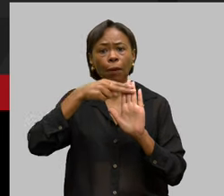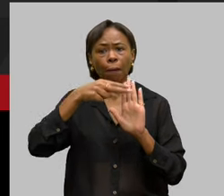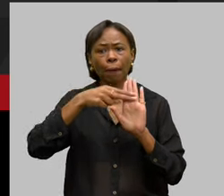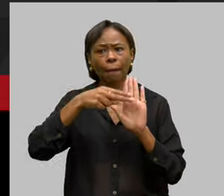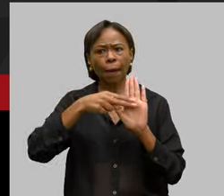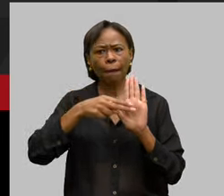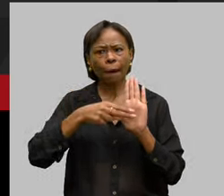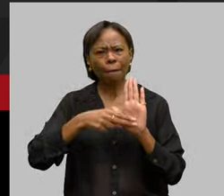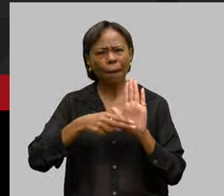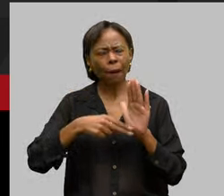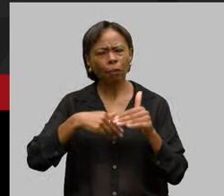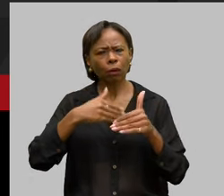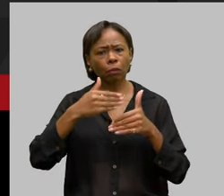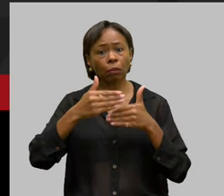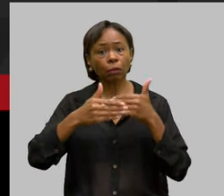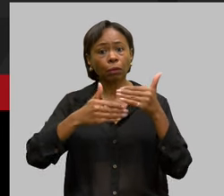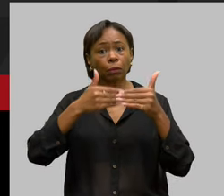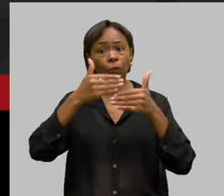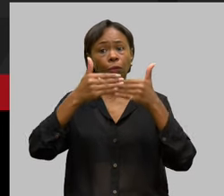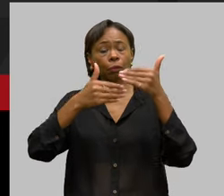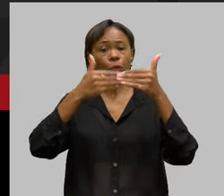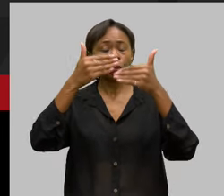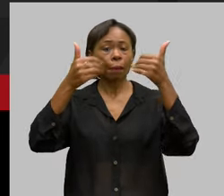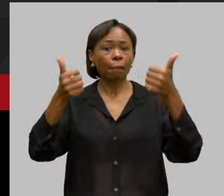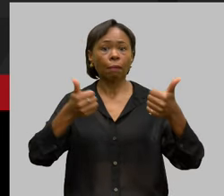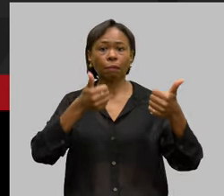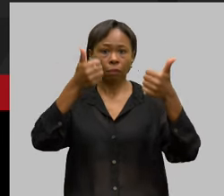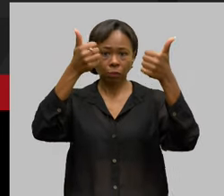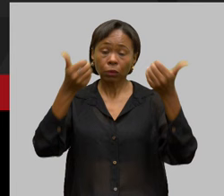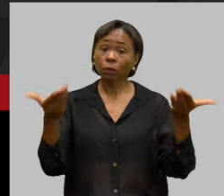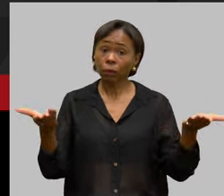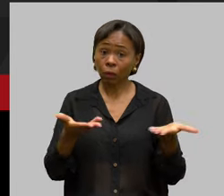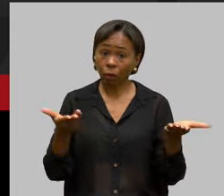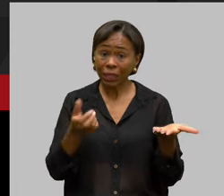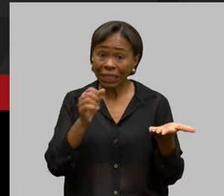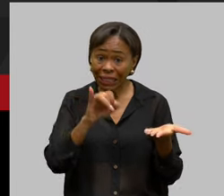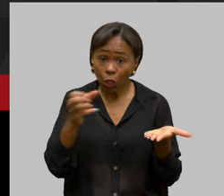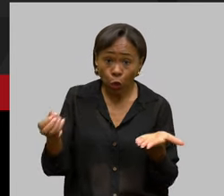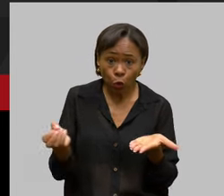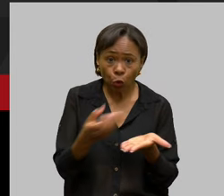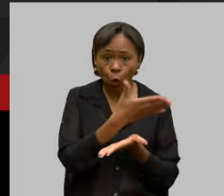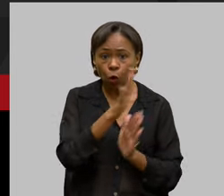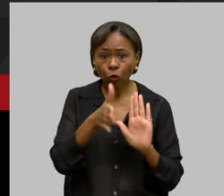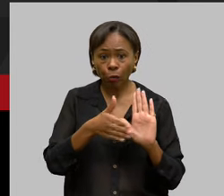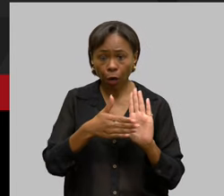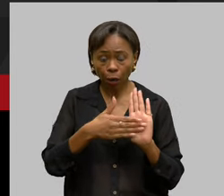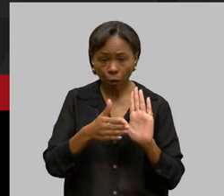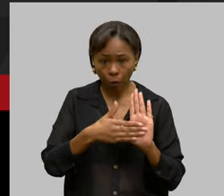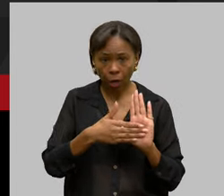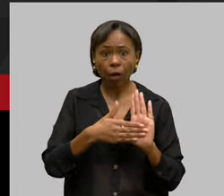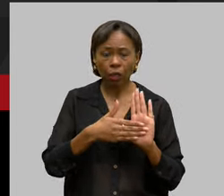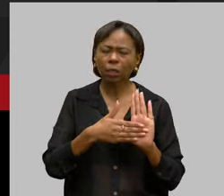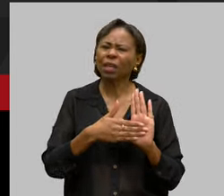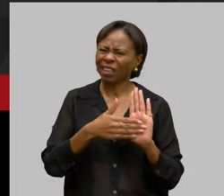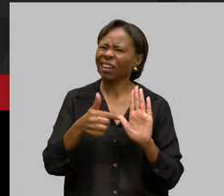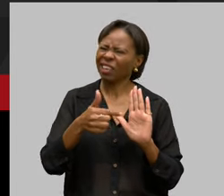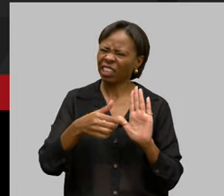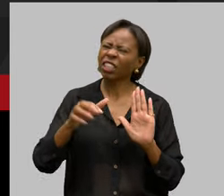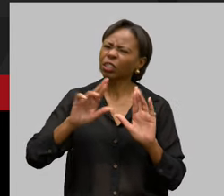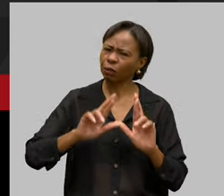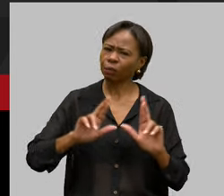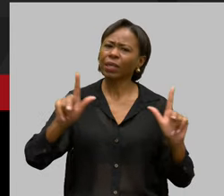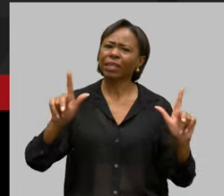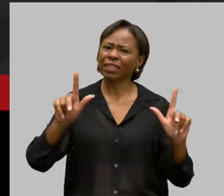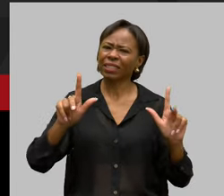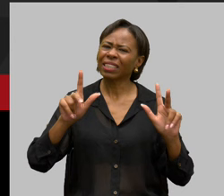evoluindo com o passar do tempo o que eu posso arriscar é que se hoje nascesse um regime próprio ele nasceria com uma condição muito diferenciada em relação